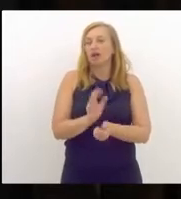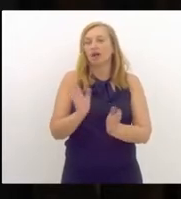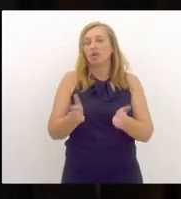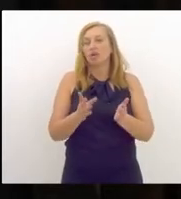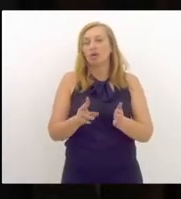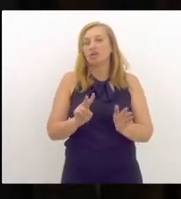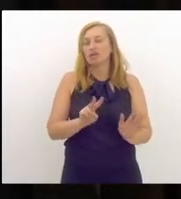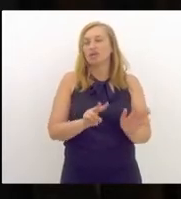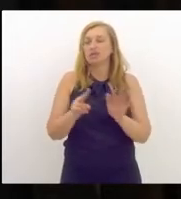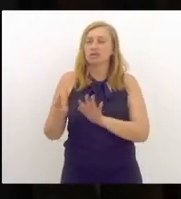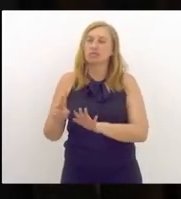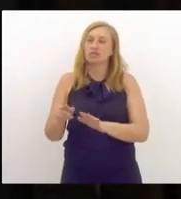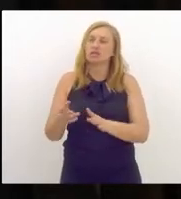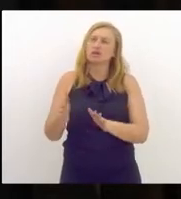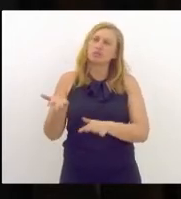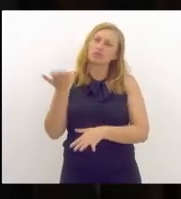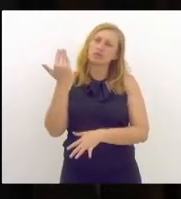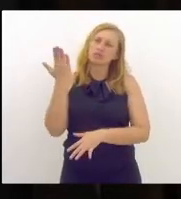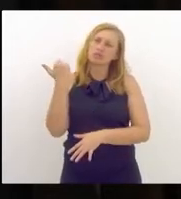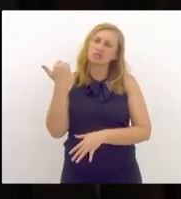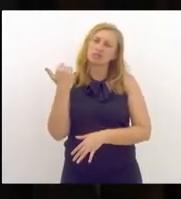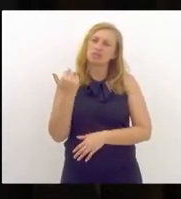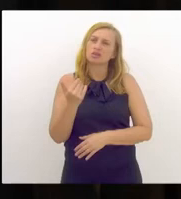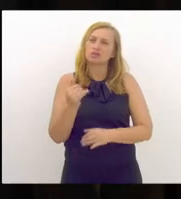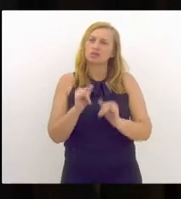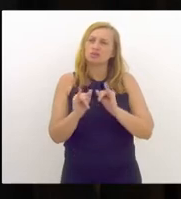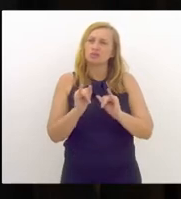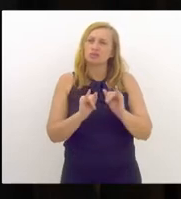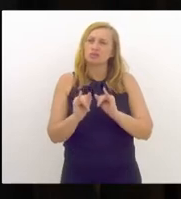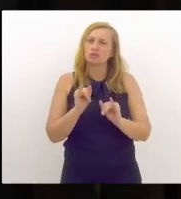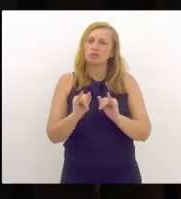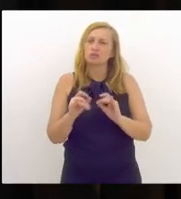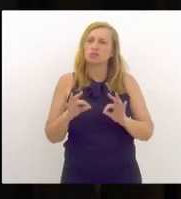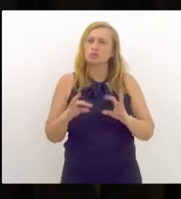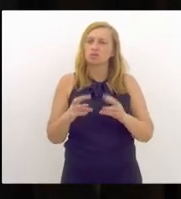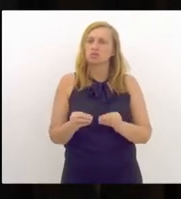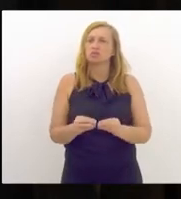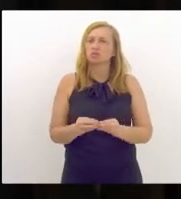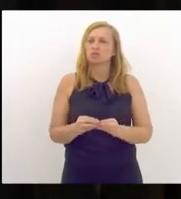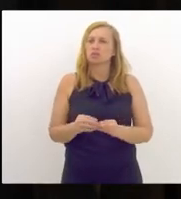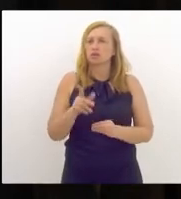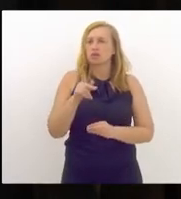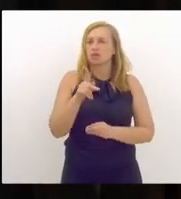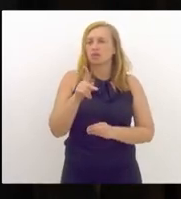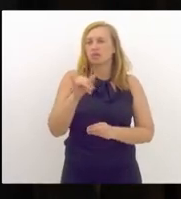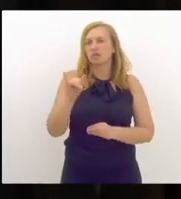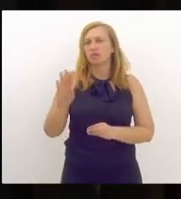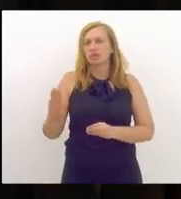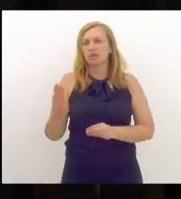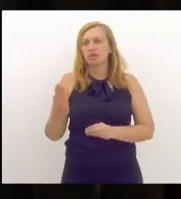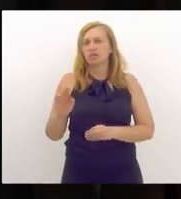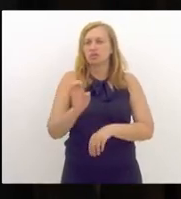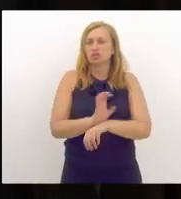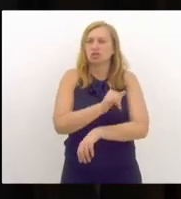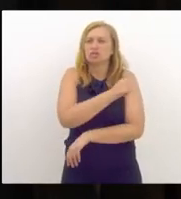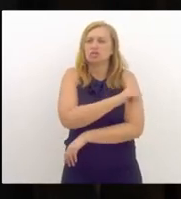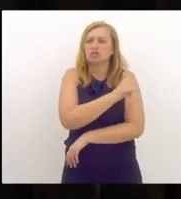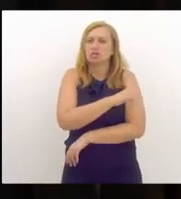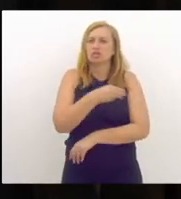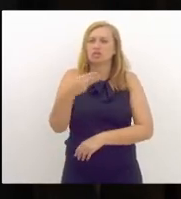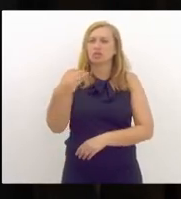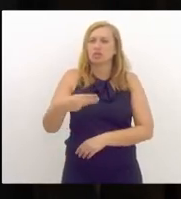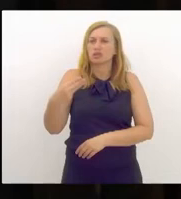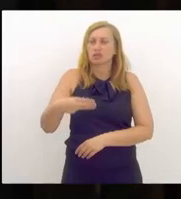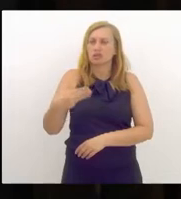a semana passada Mônica os dados todos aqui todos todos estão aqui os dados do PIB o estado do Rio de Janeiro passou a terceira